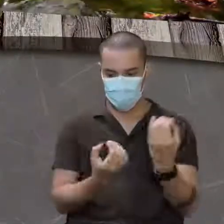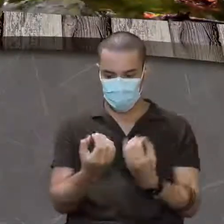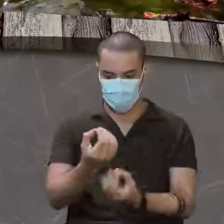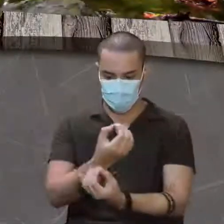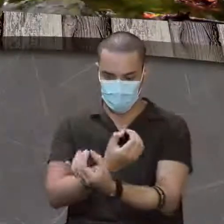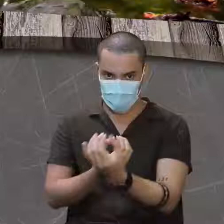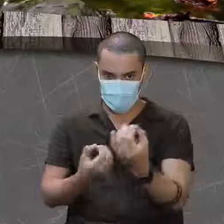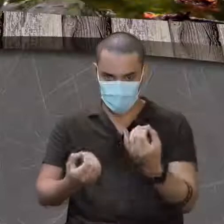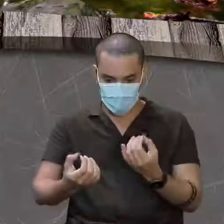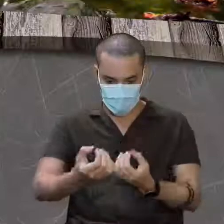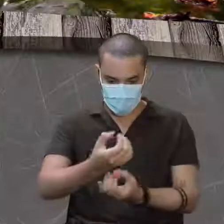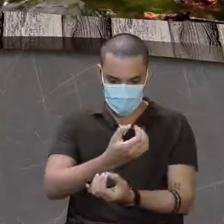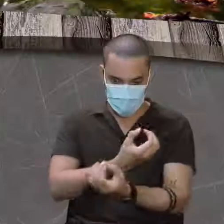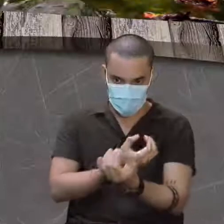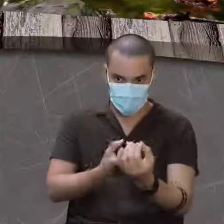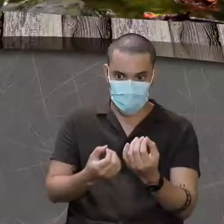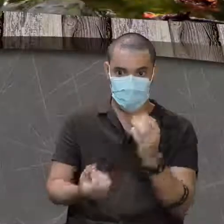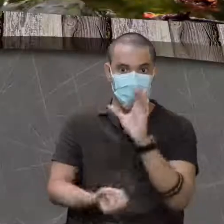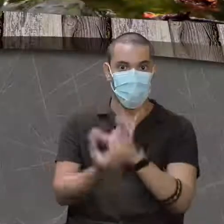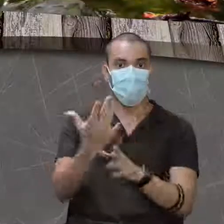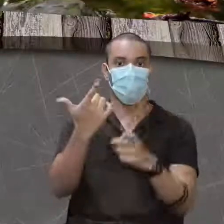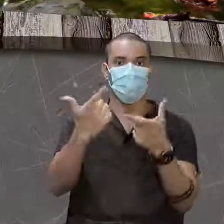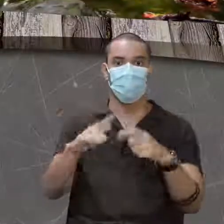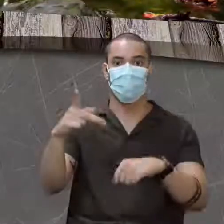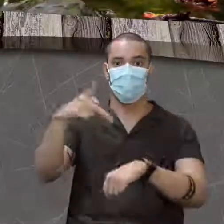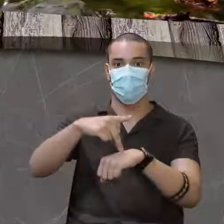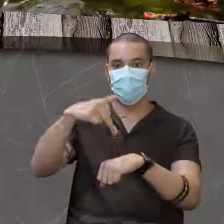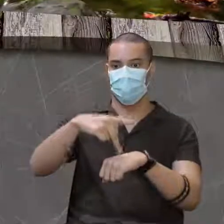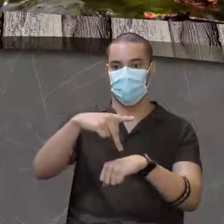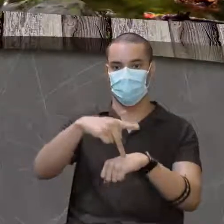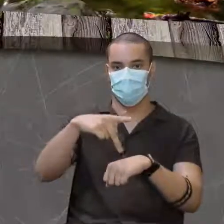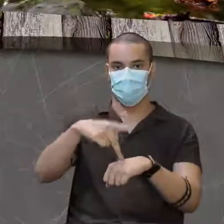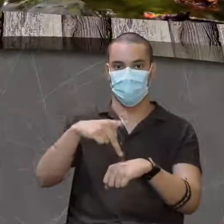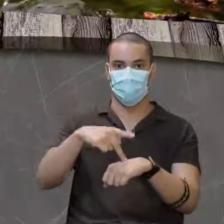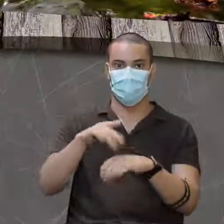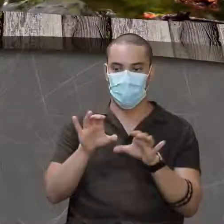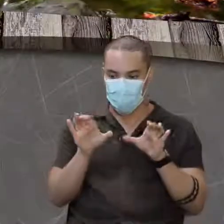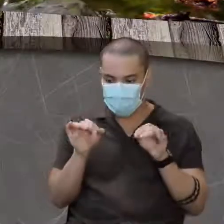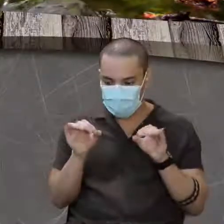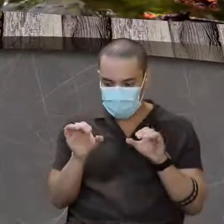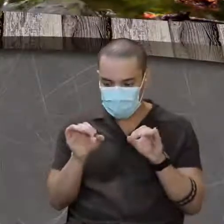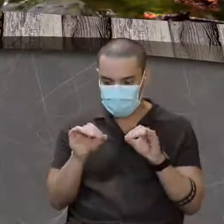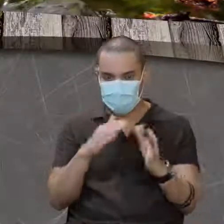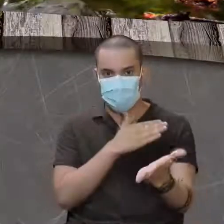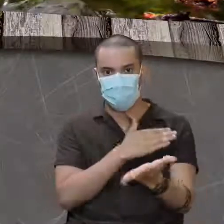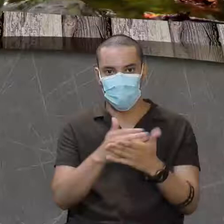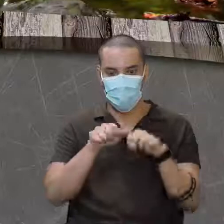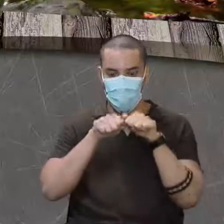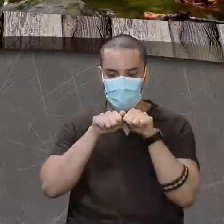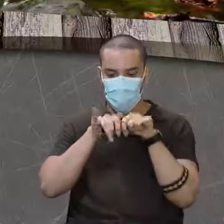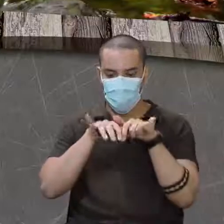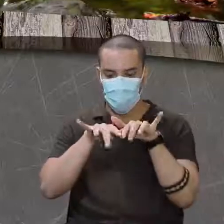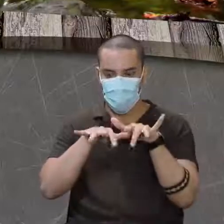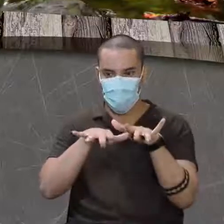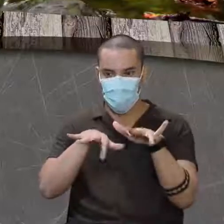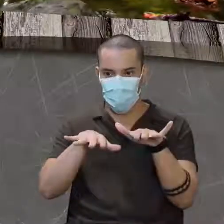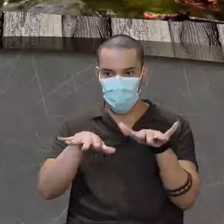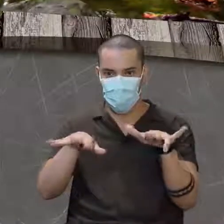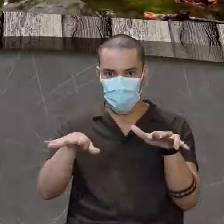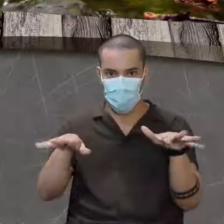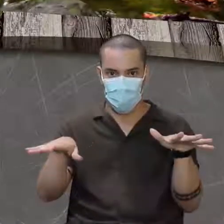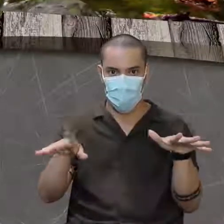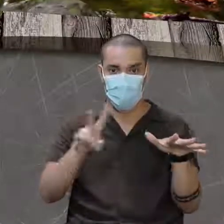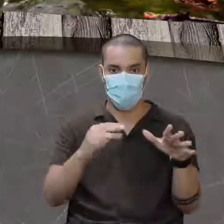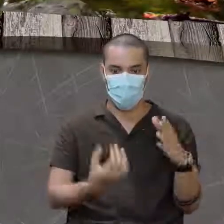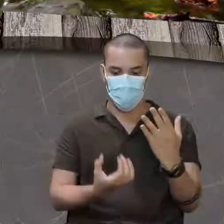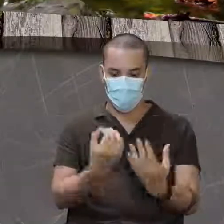Esses esporos vão ficar ali naquele ambiente. Que ambiente? Na rocha. As bactérias vão começar a se desenvolver ali. E aí